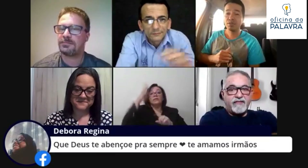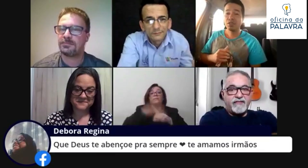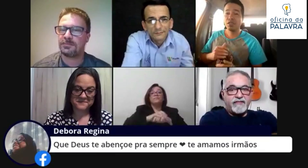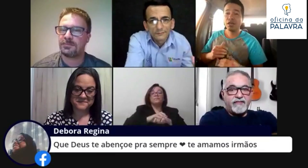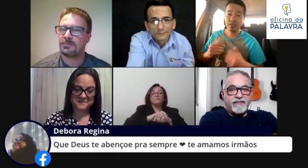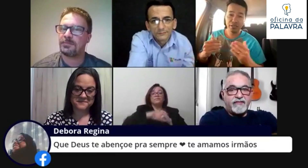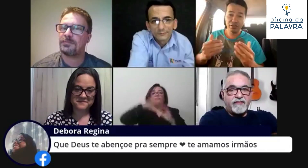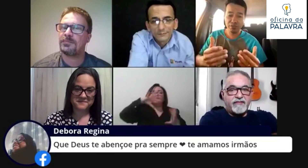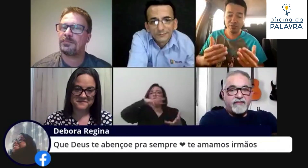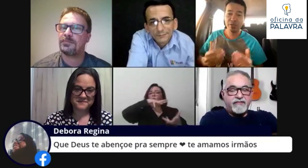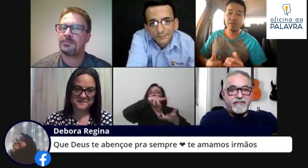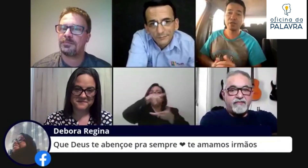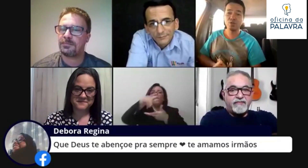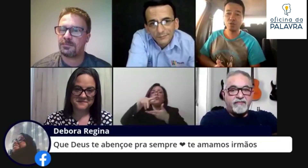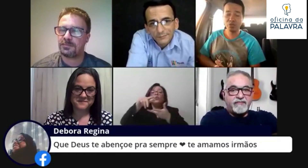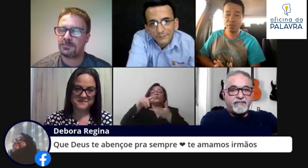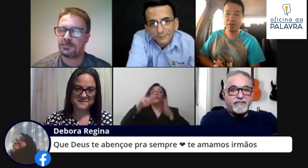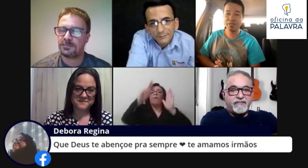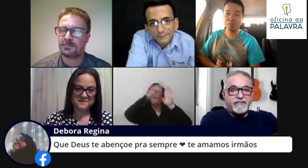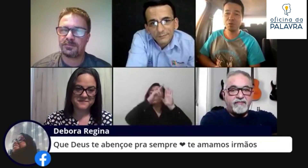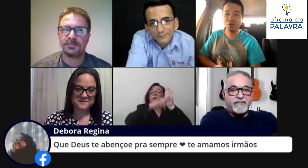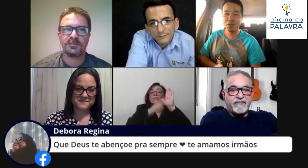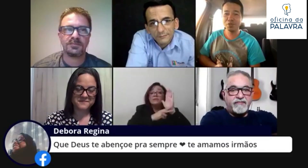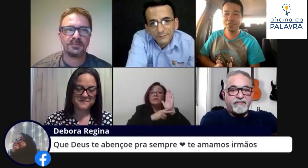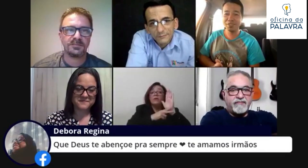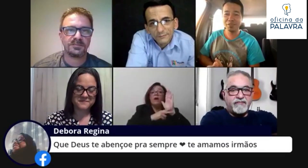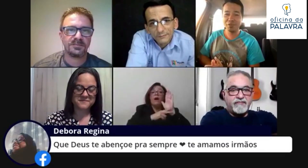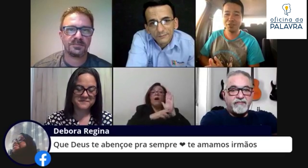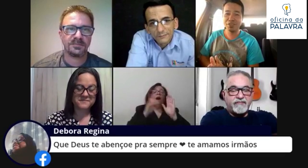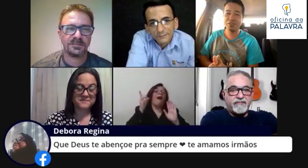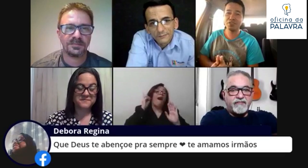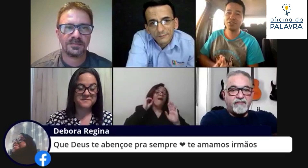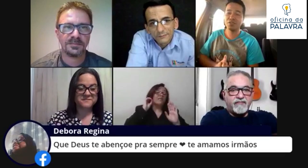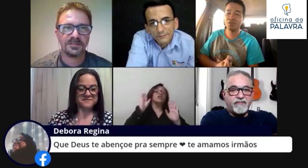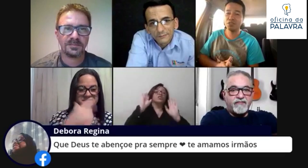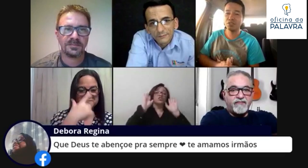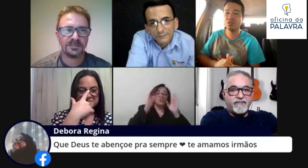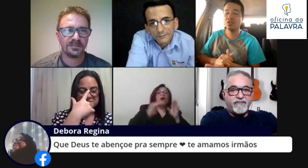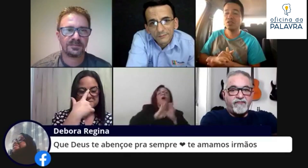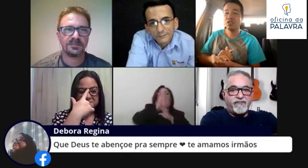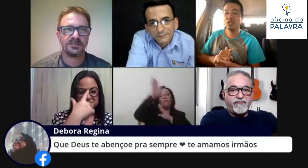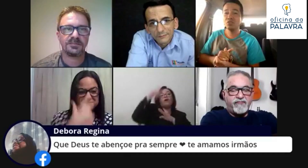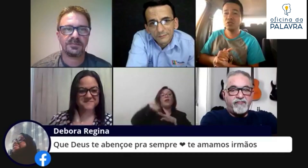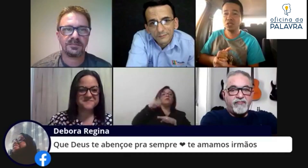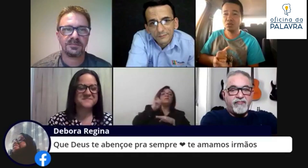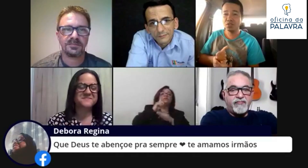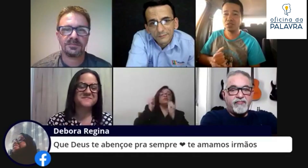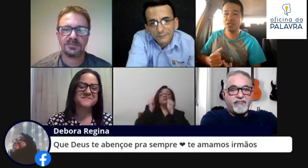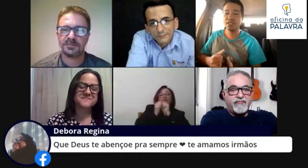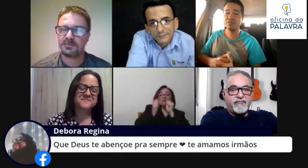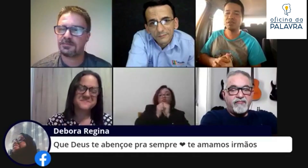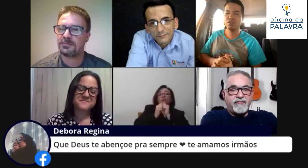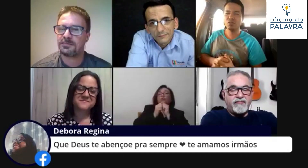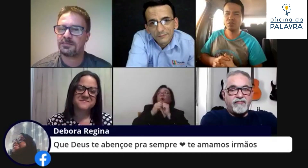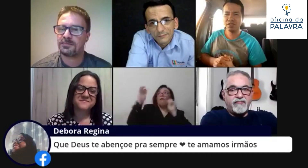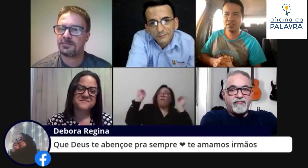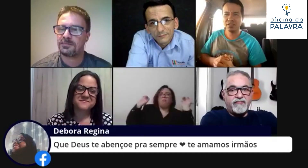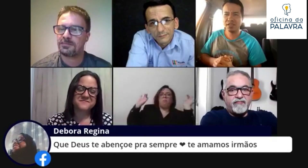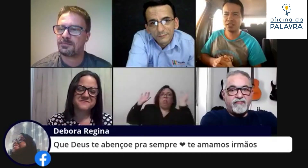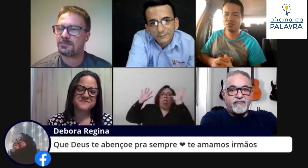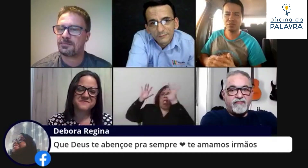Access. A Dani já participou comigo desse evento lá nos Estados Unidos. Reuniram-se nesse